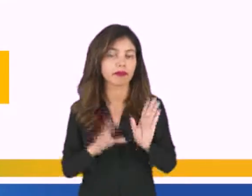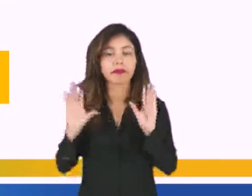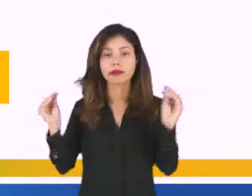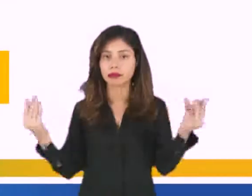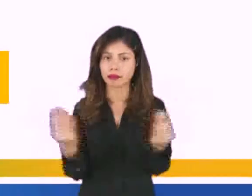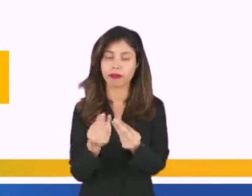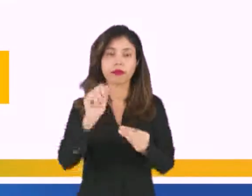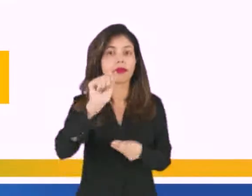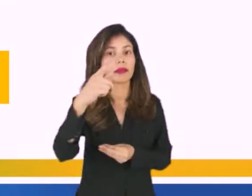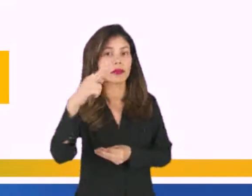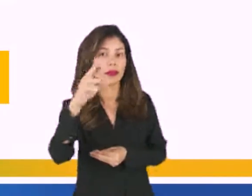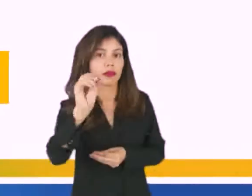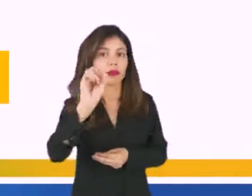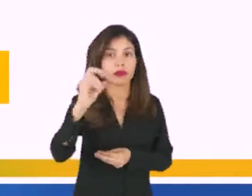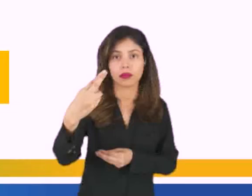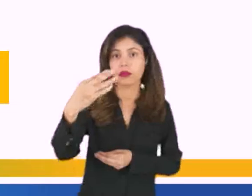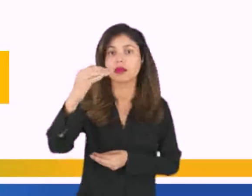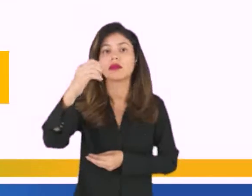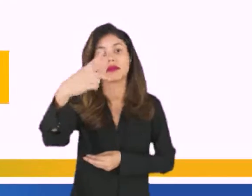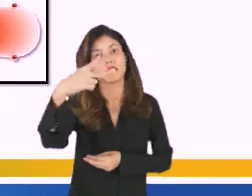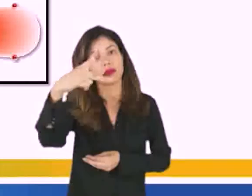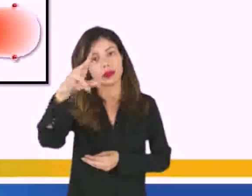substância é polar ou apolar.